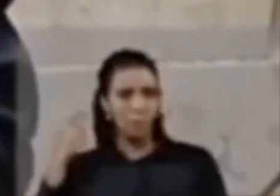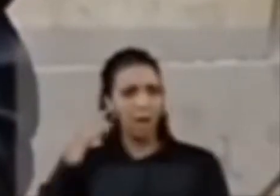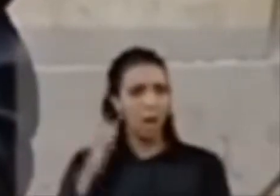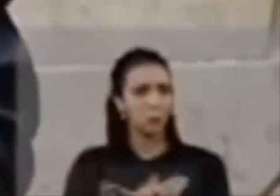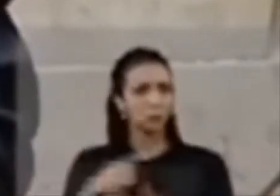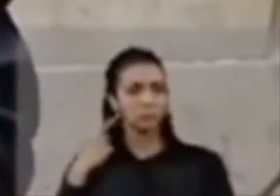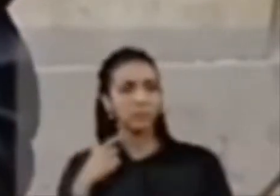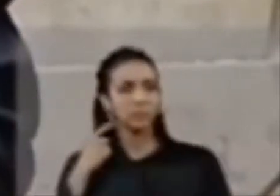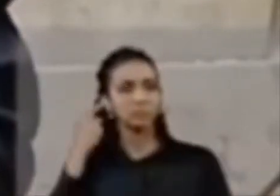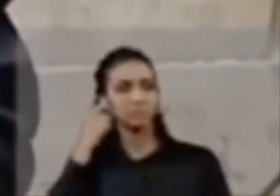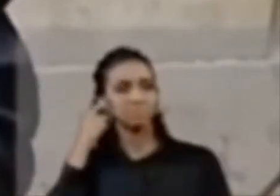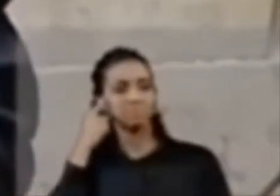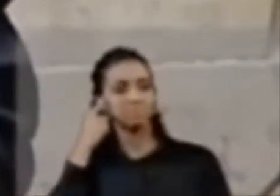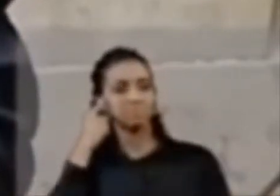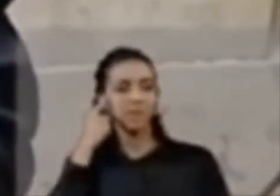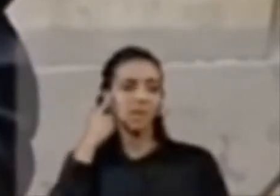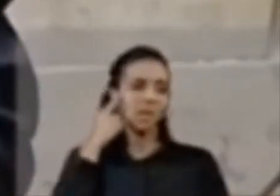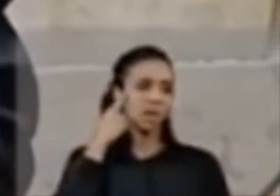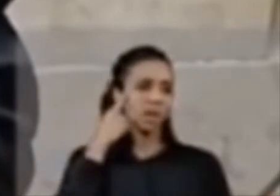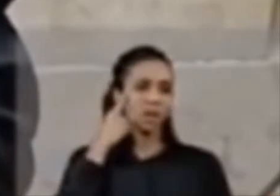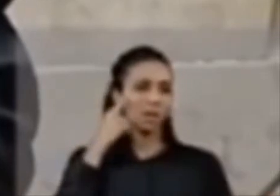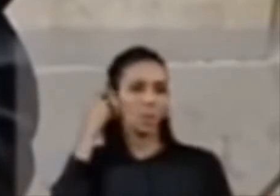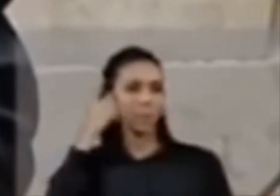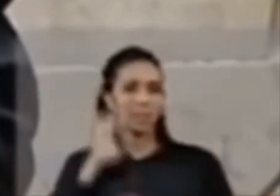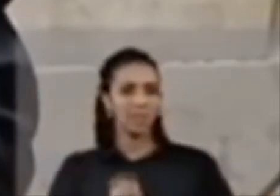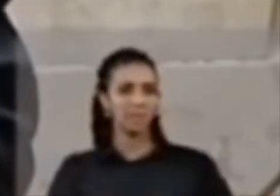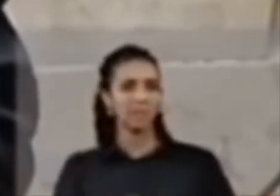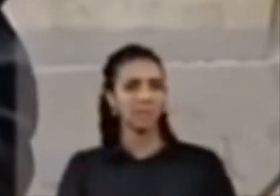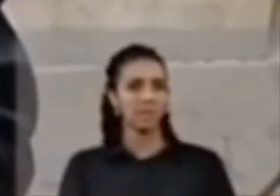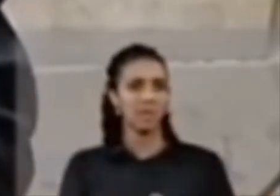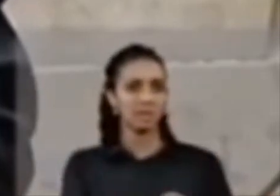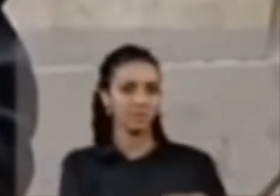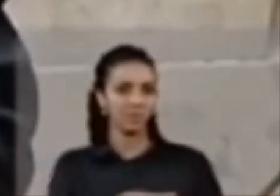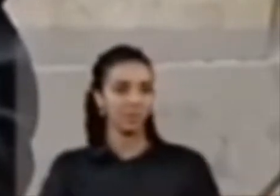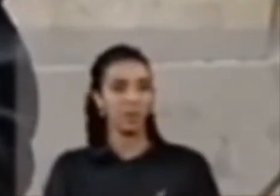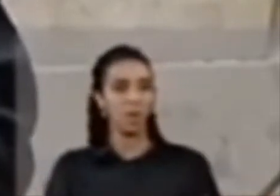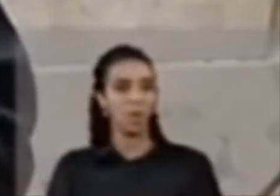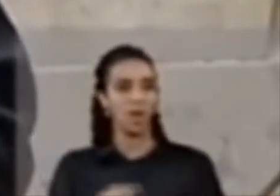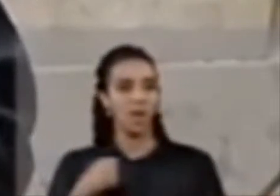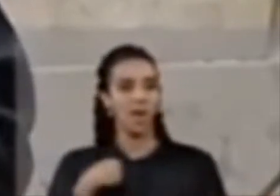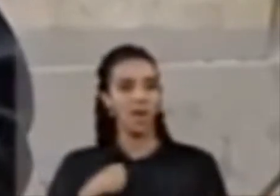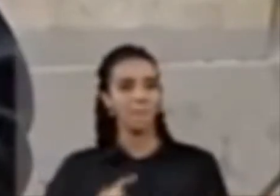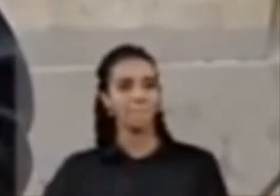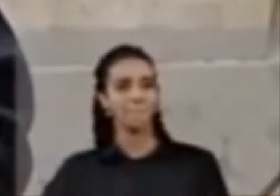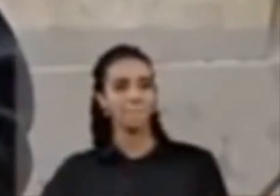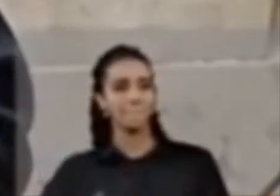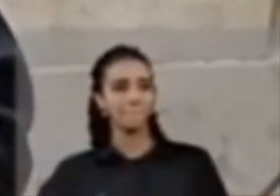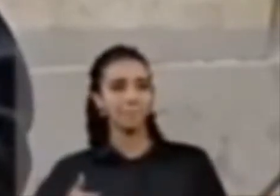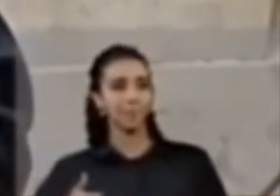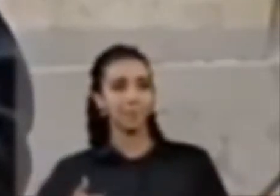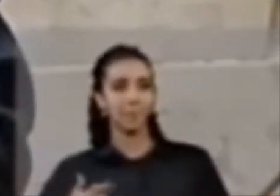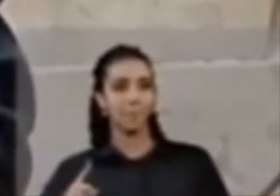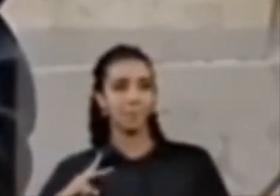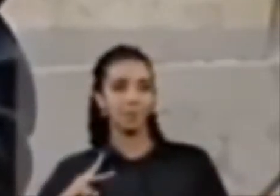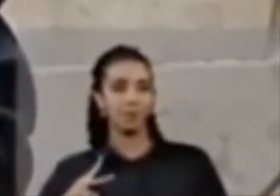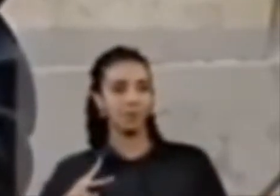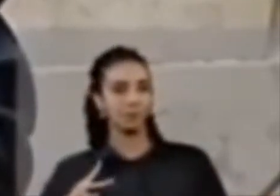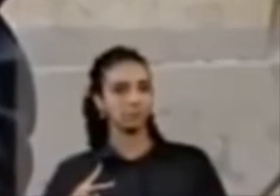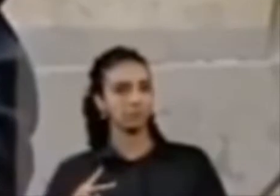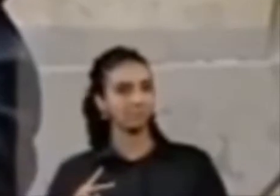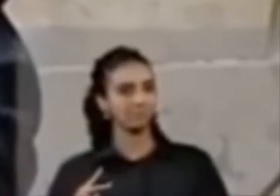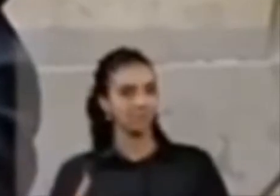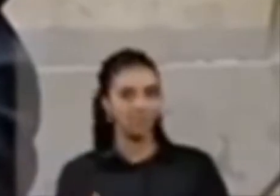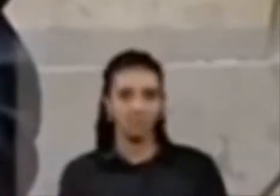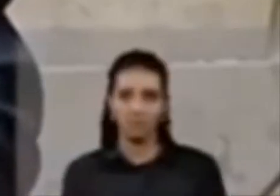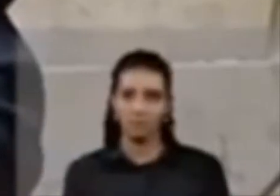não um instrumento essencial de defesa da cidadania, mas um privilégio. Privilégio não, mas uma